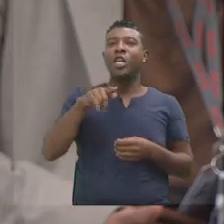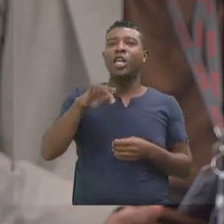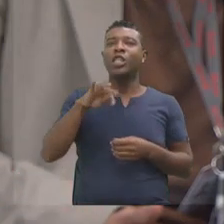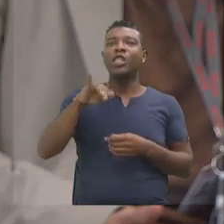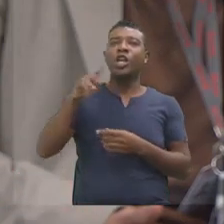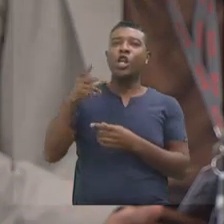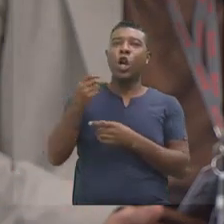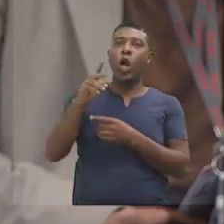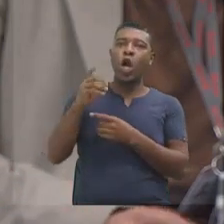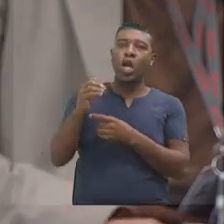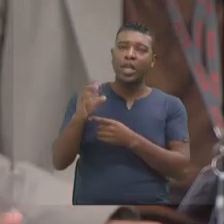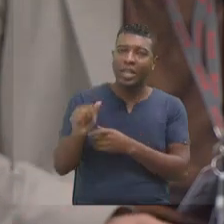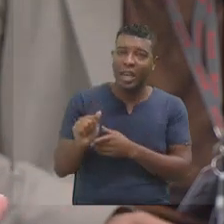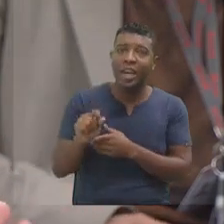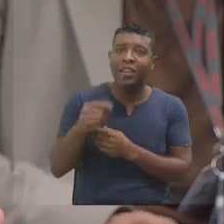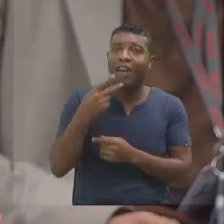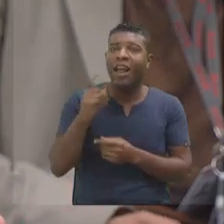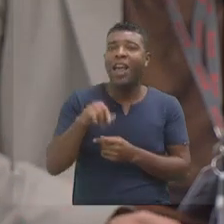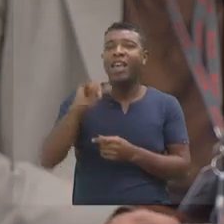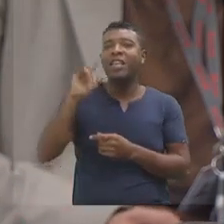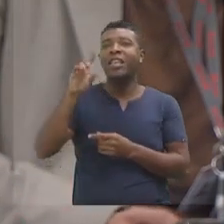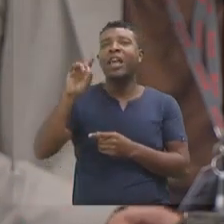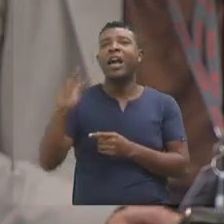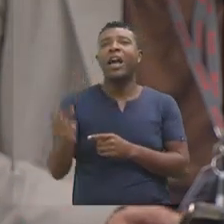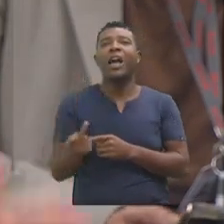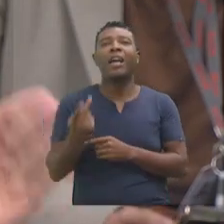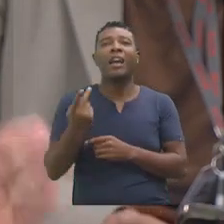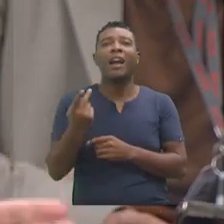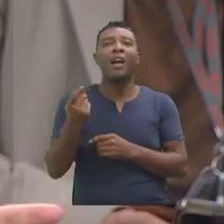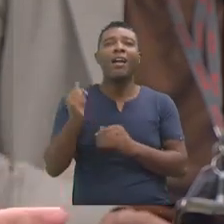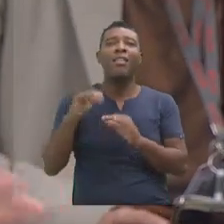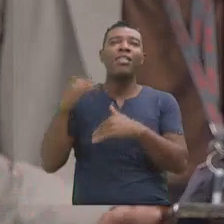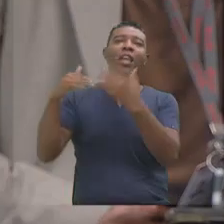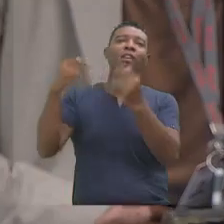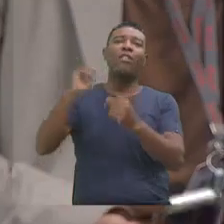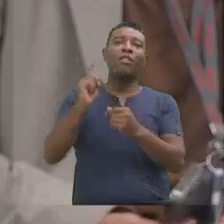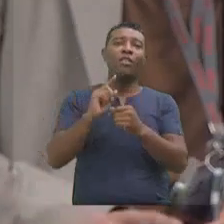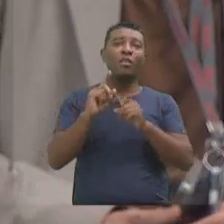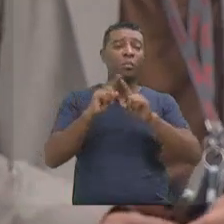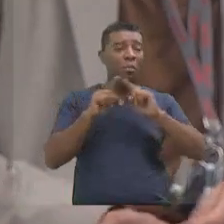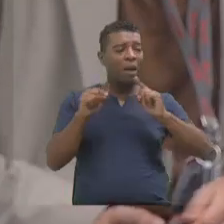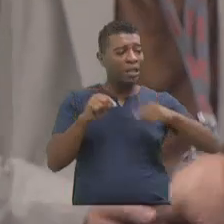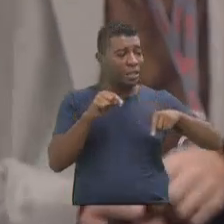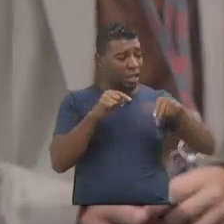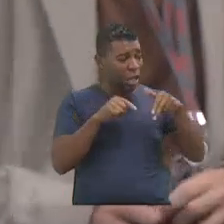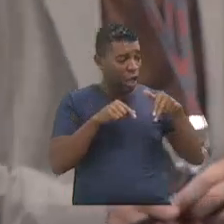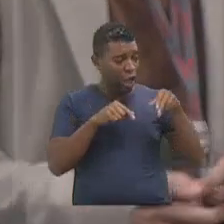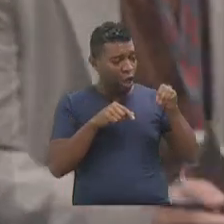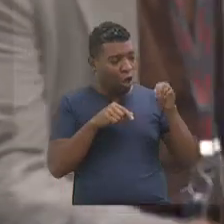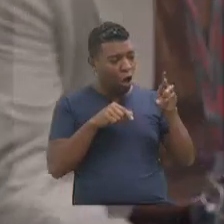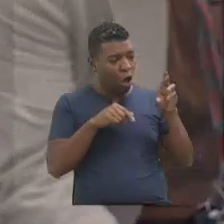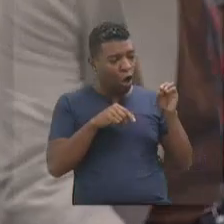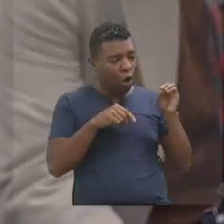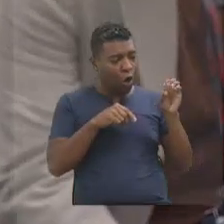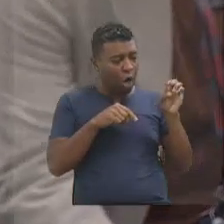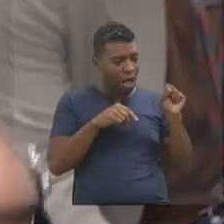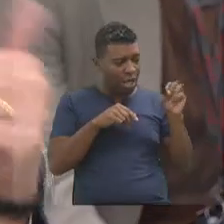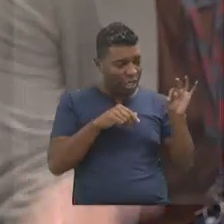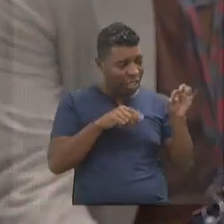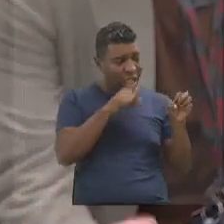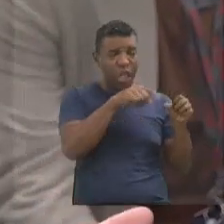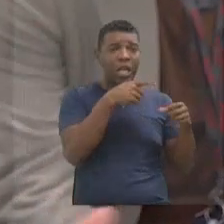o lugar é por causa do IDH menos desenvolvido na Noroeste ele ficou parado no tempo né e a gente